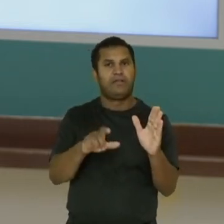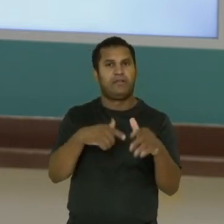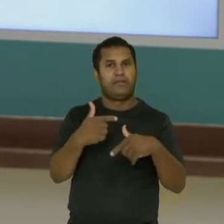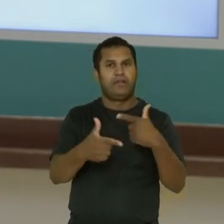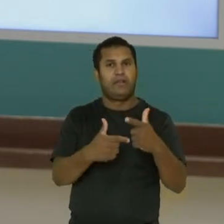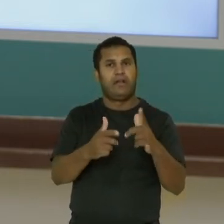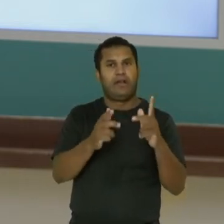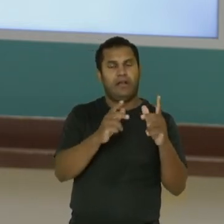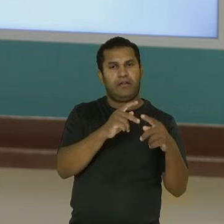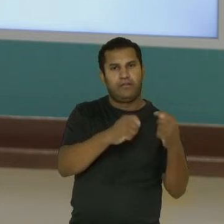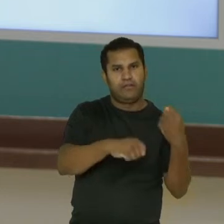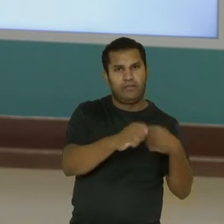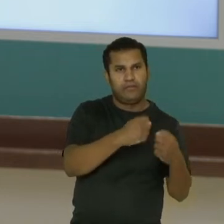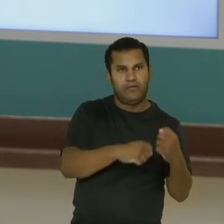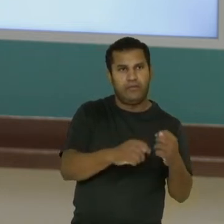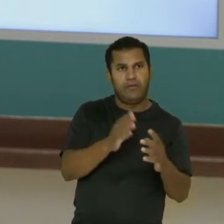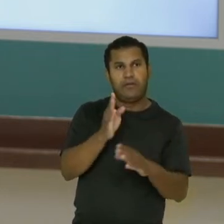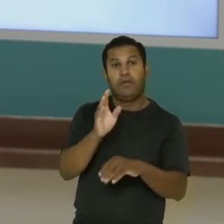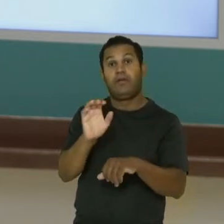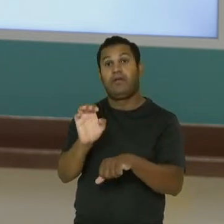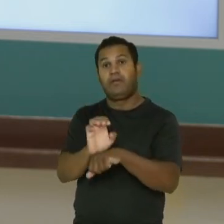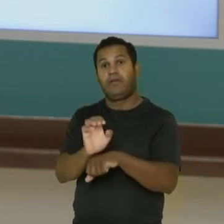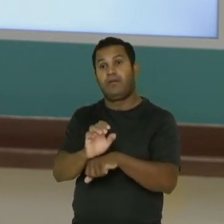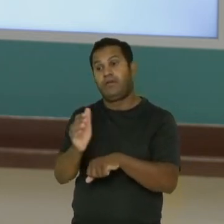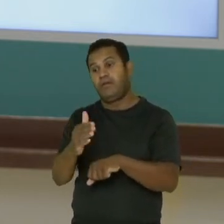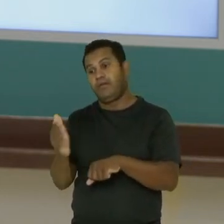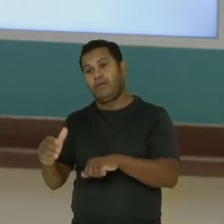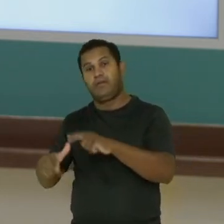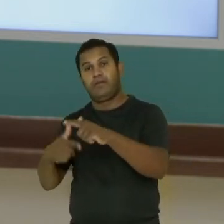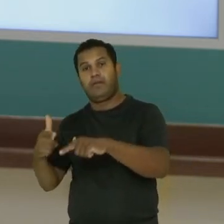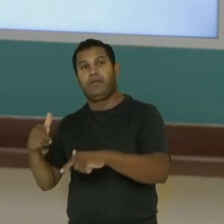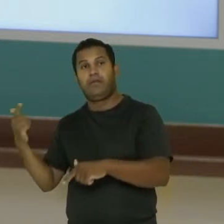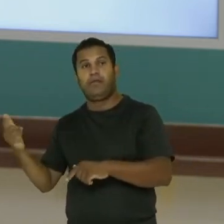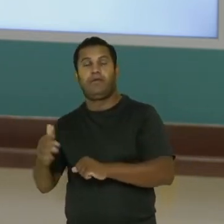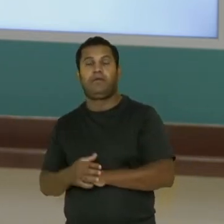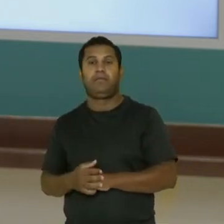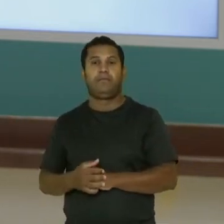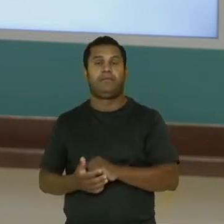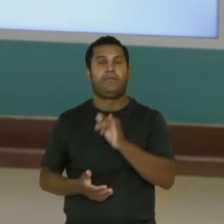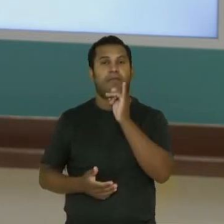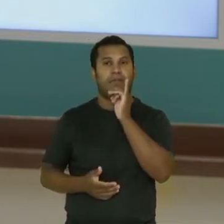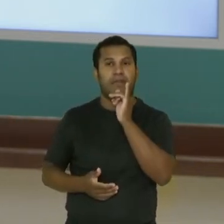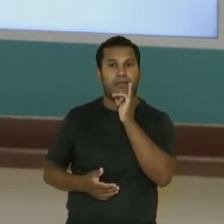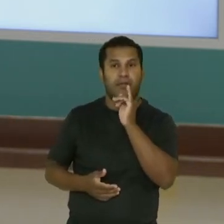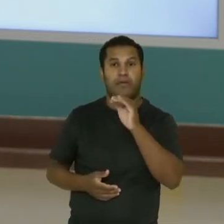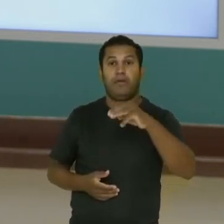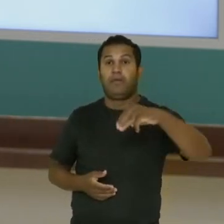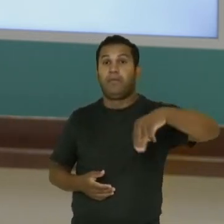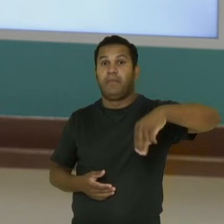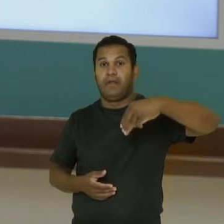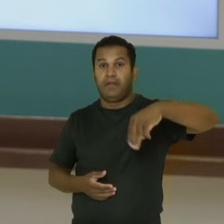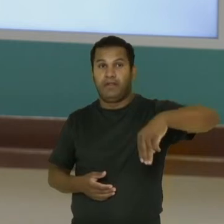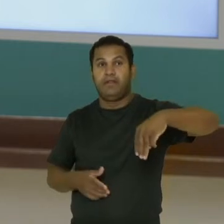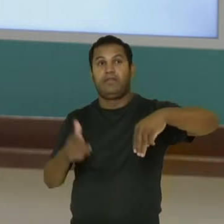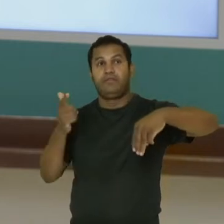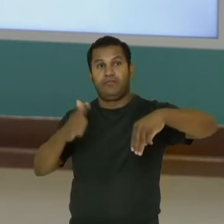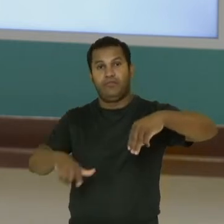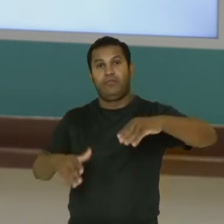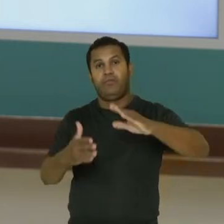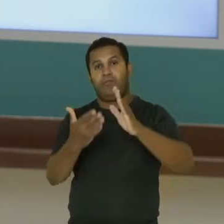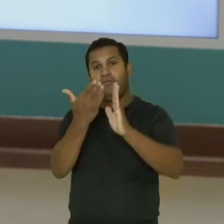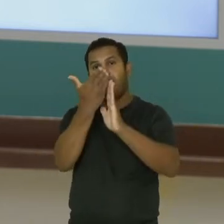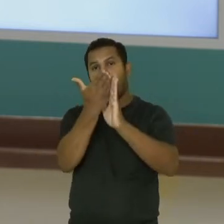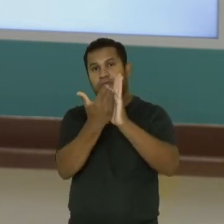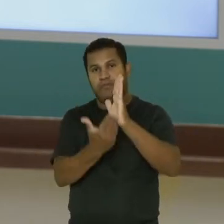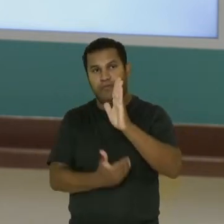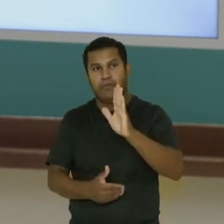diferente. É o caso do Maranhão, é o caso do Tocantins. Tocantins tem uma parte ali no complexo da Amazônia e